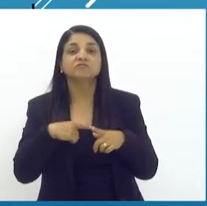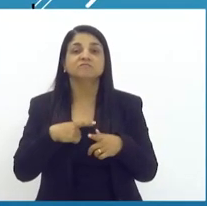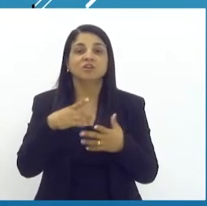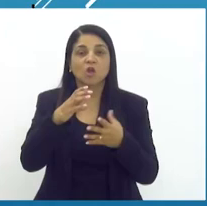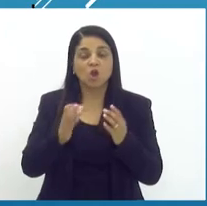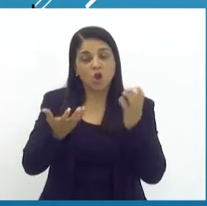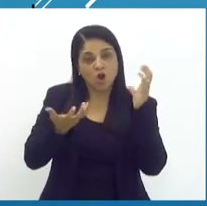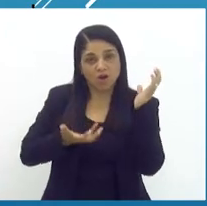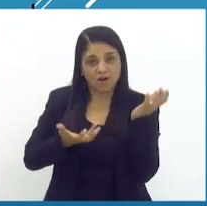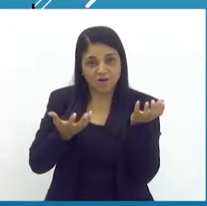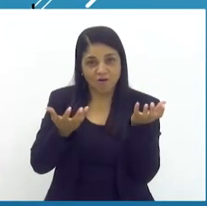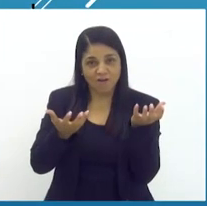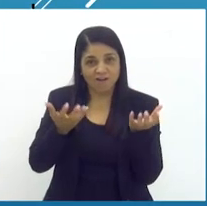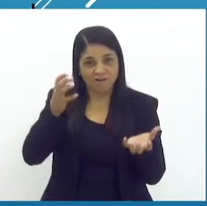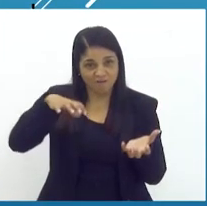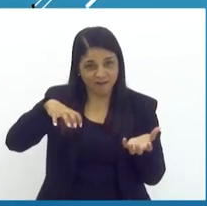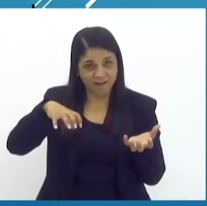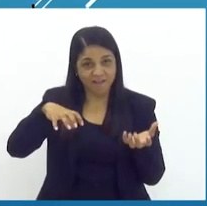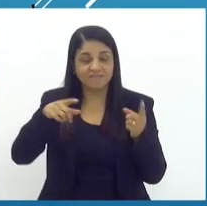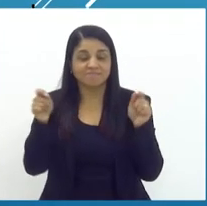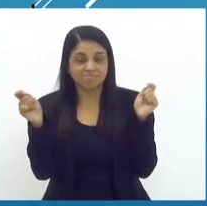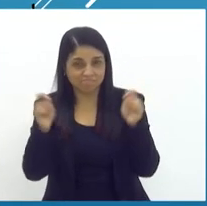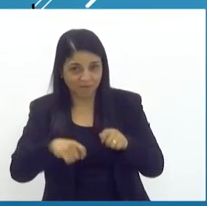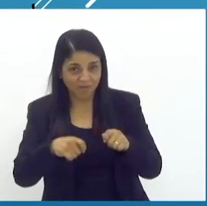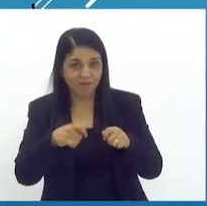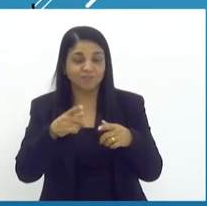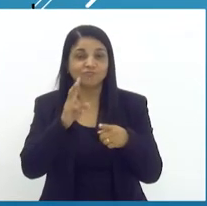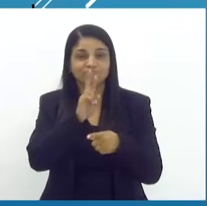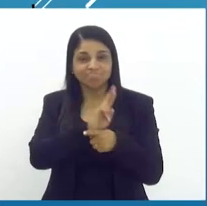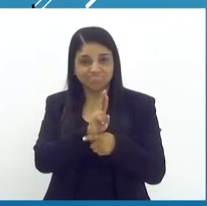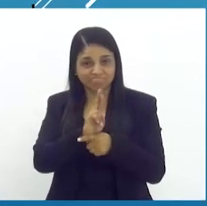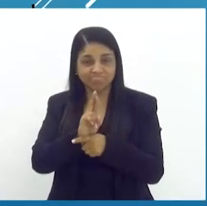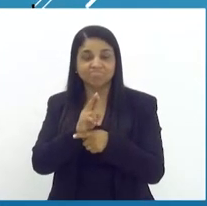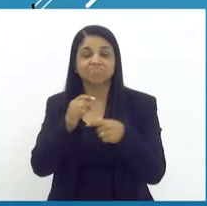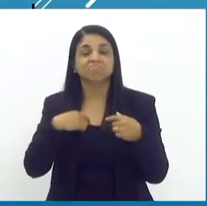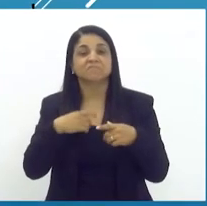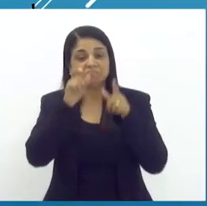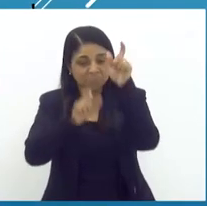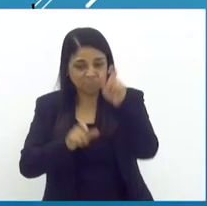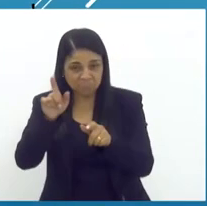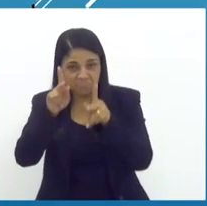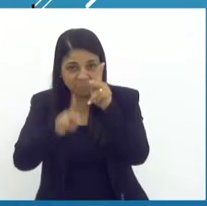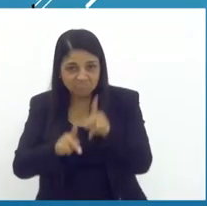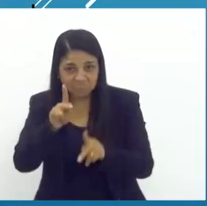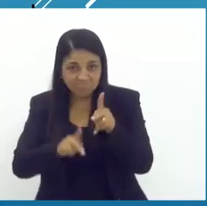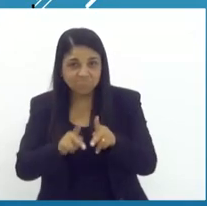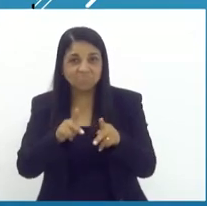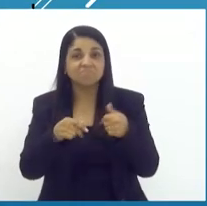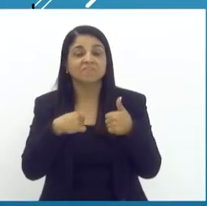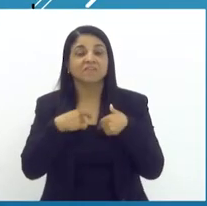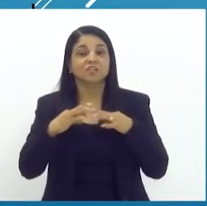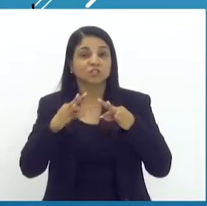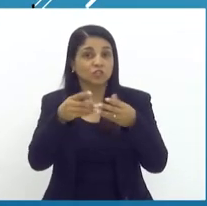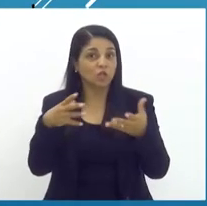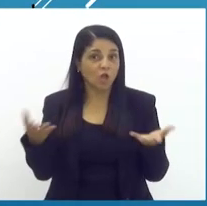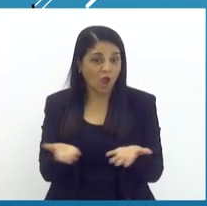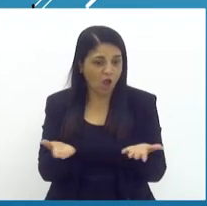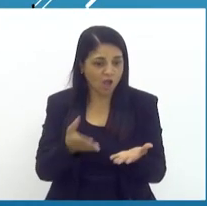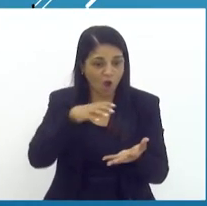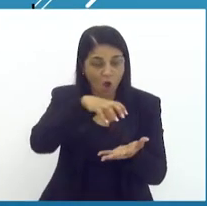da República geral cidadãos caso que existe agora o conselho